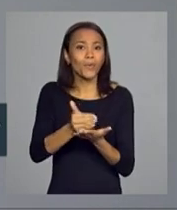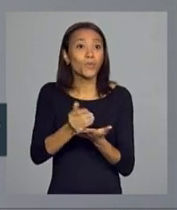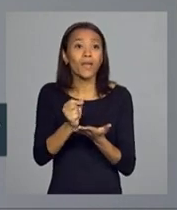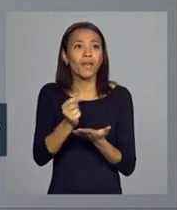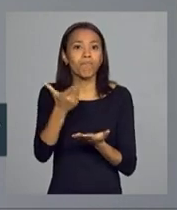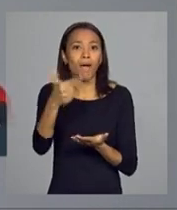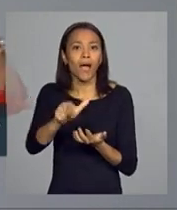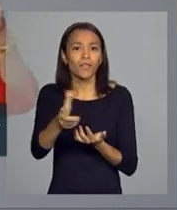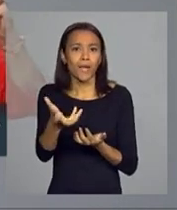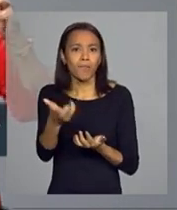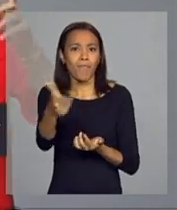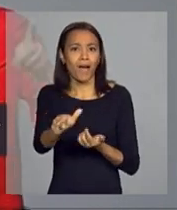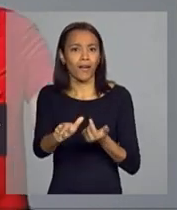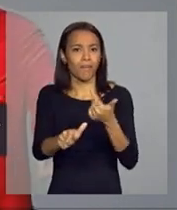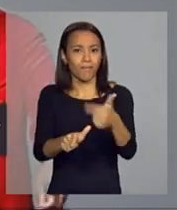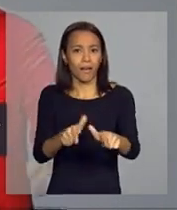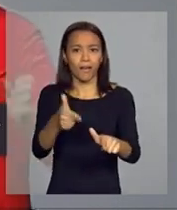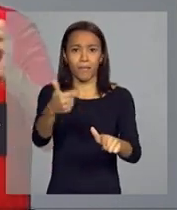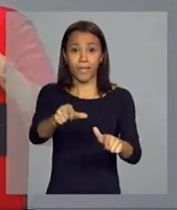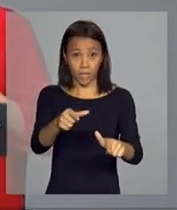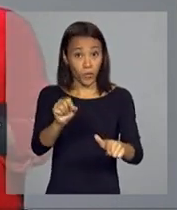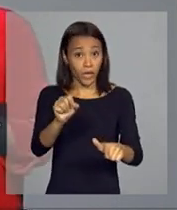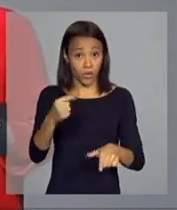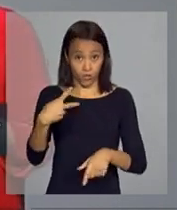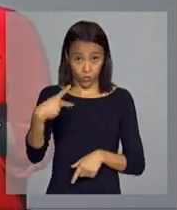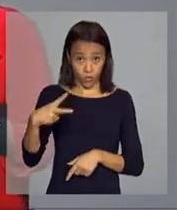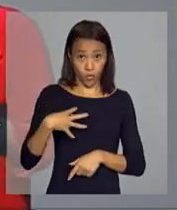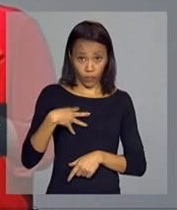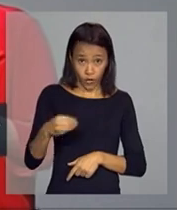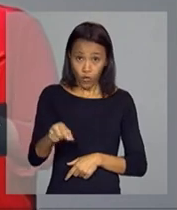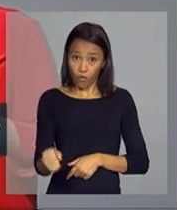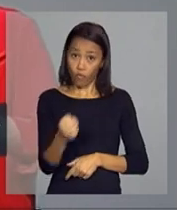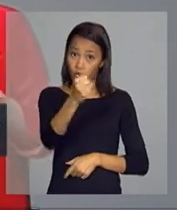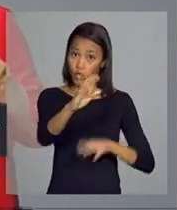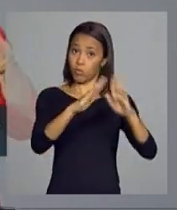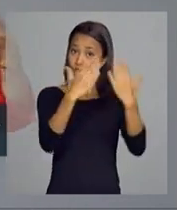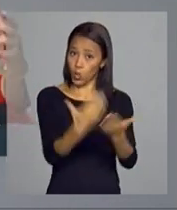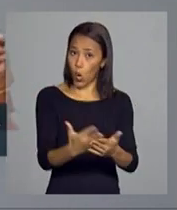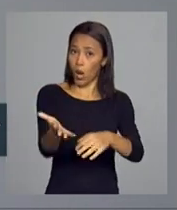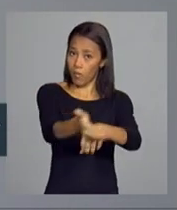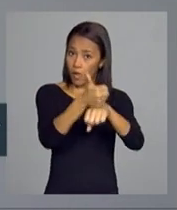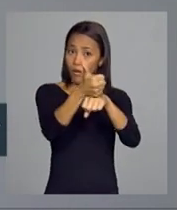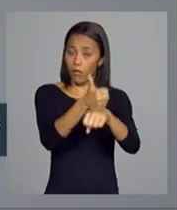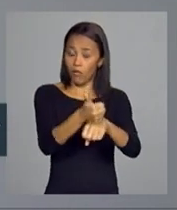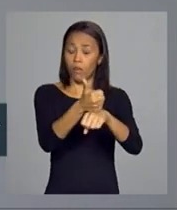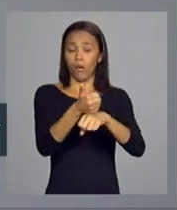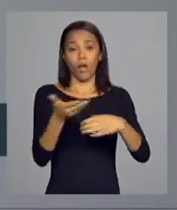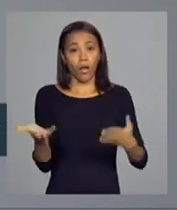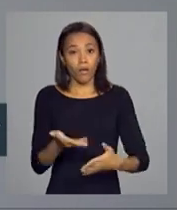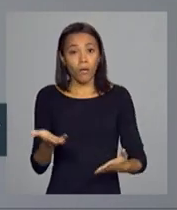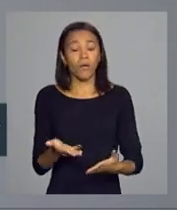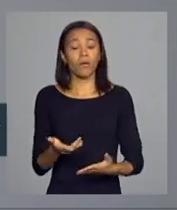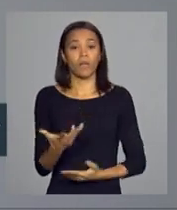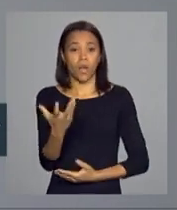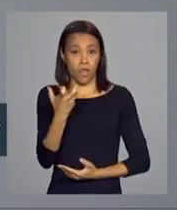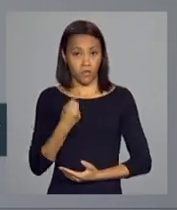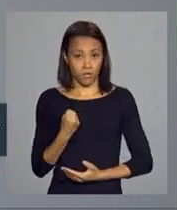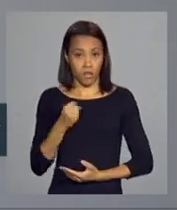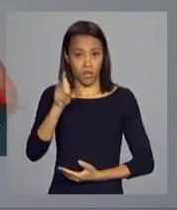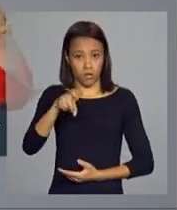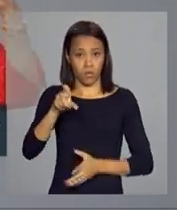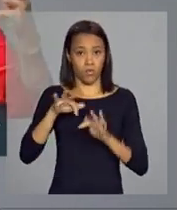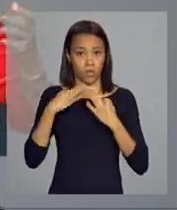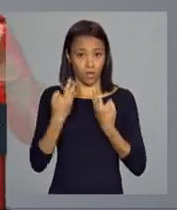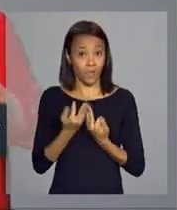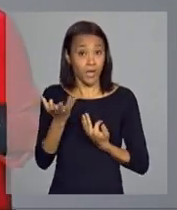mais. Ela começava a querer que seu filho fosse para uma escola melhor. Agora, ela que recebe o Bolsa